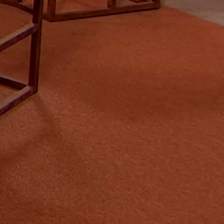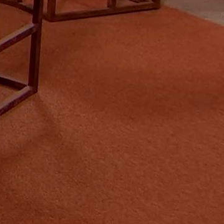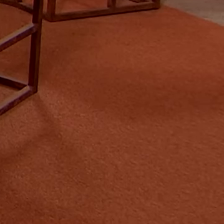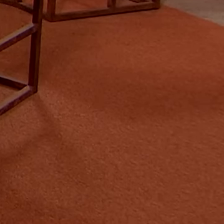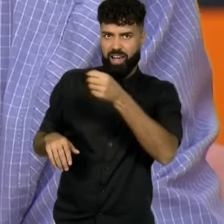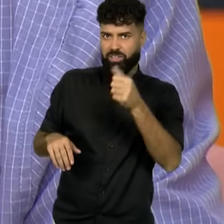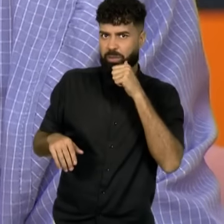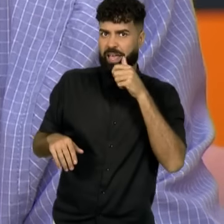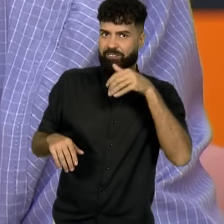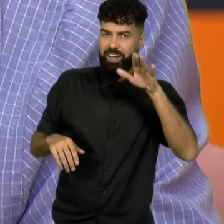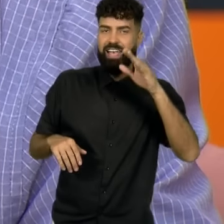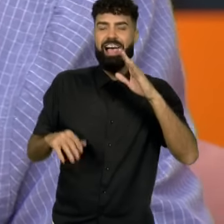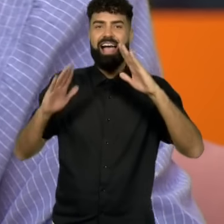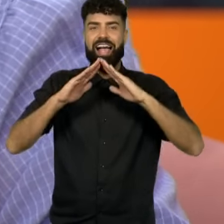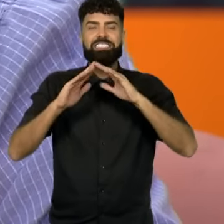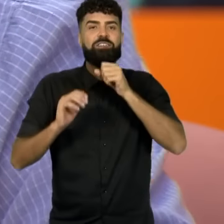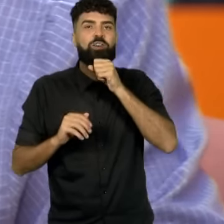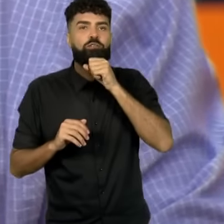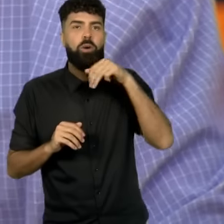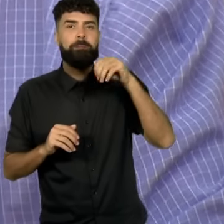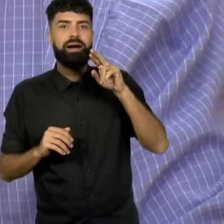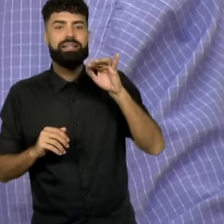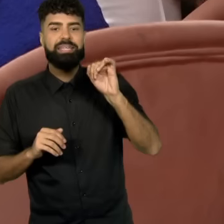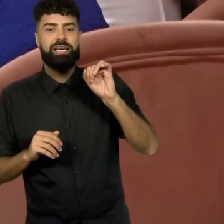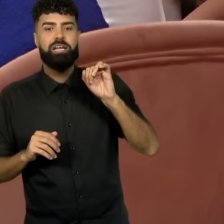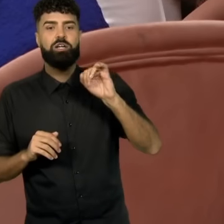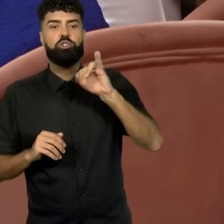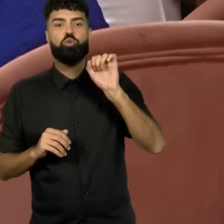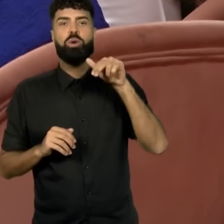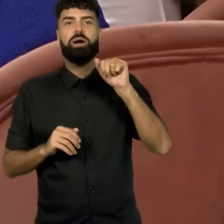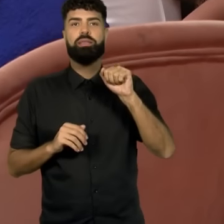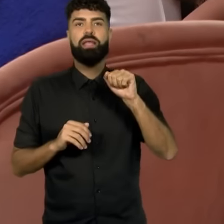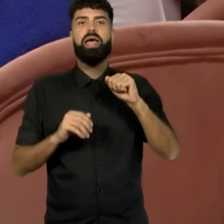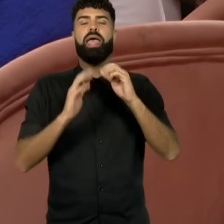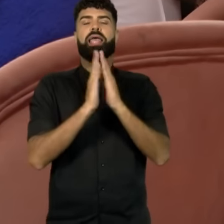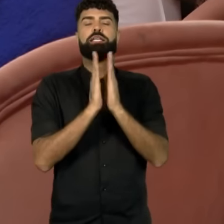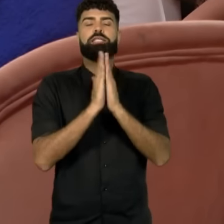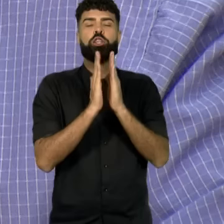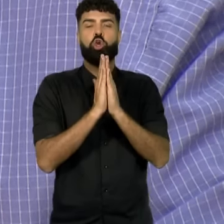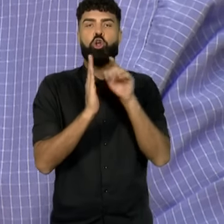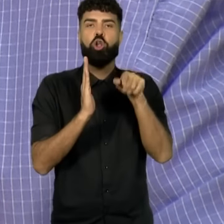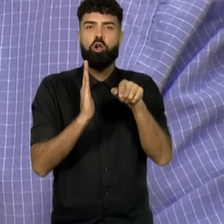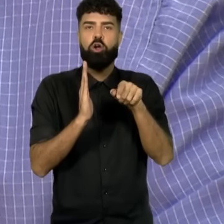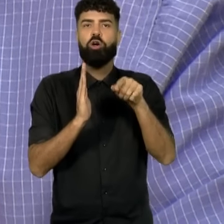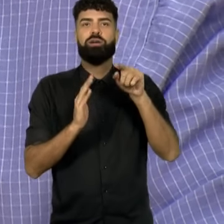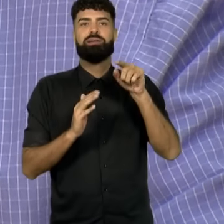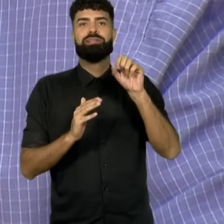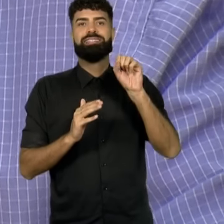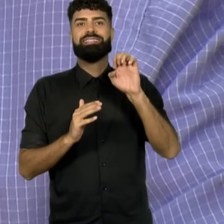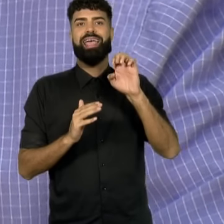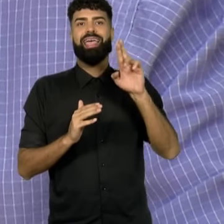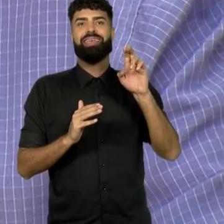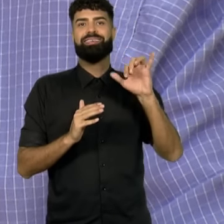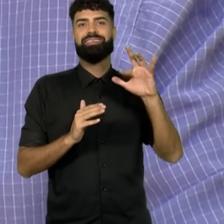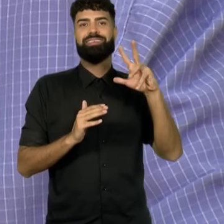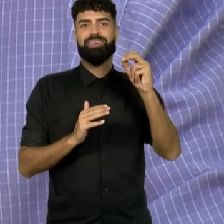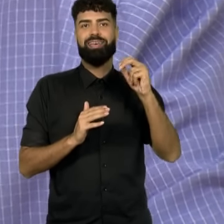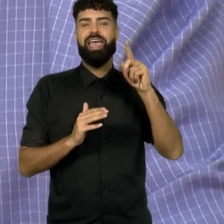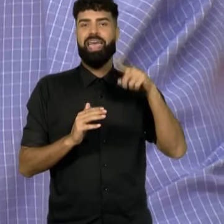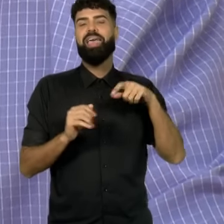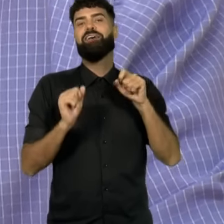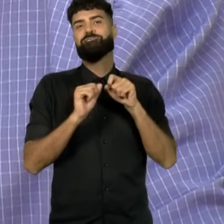para a casa da vovó Maria Joana Rezadeira da Serrinha, a vovó do Jongo. Entendeu? Então, ela, a Clara,